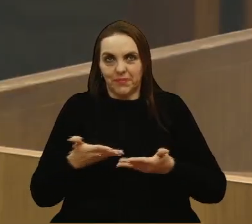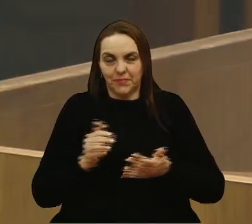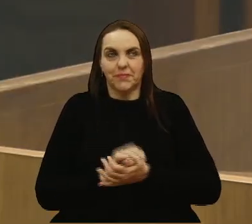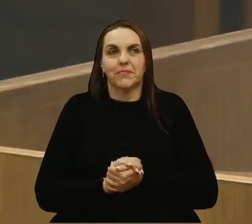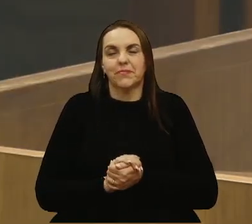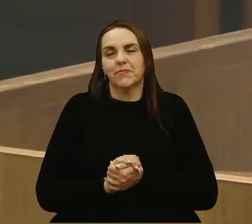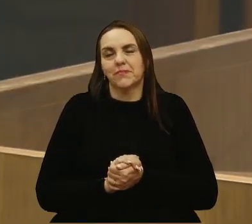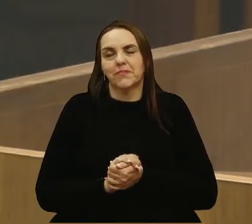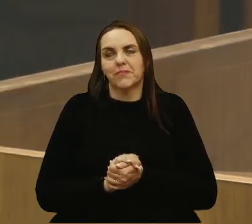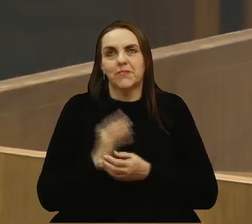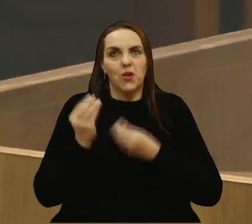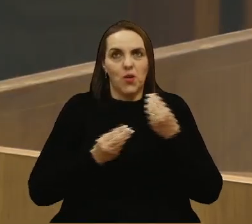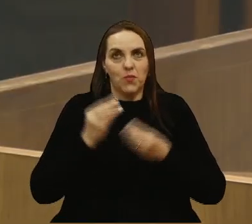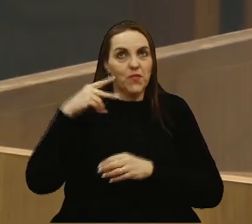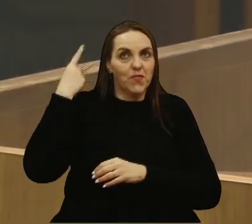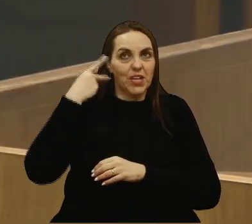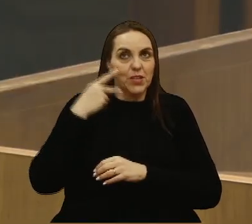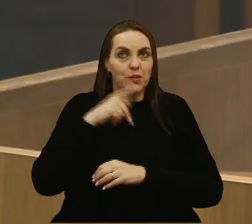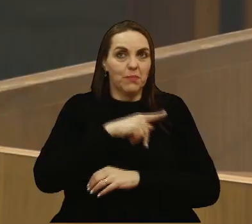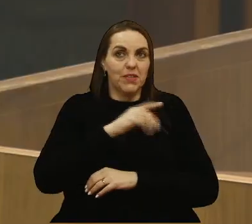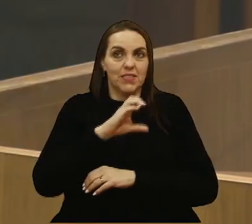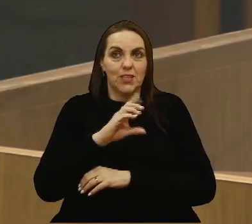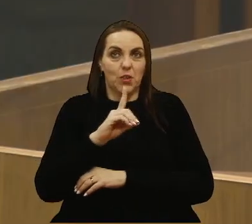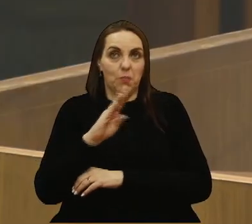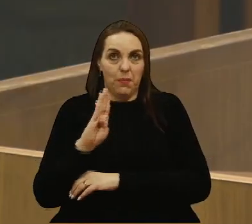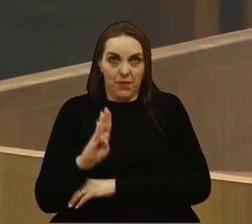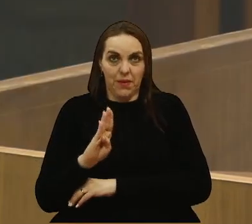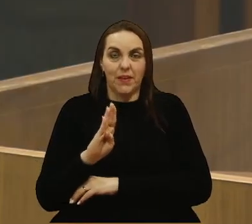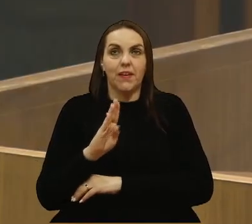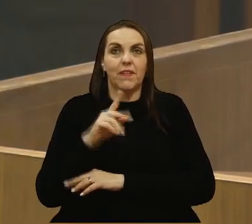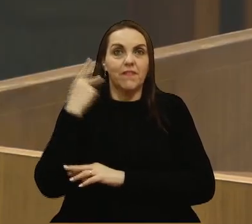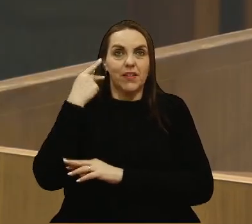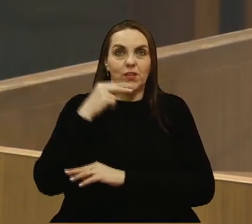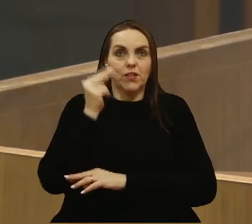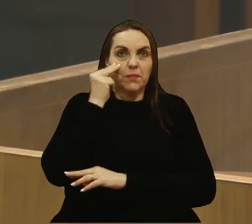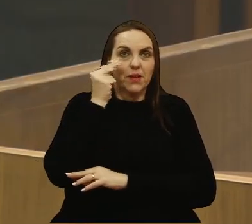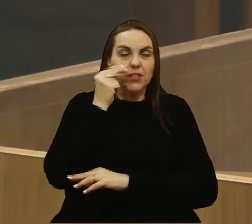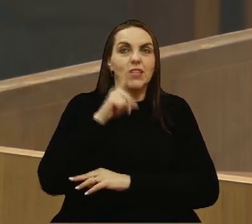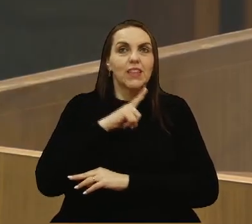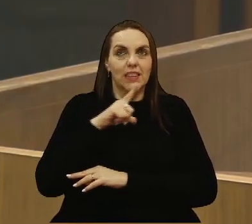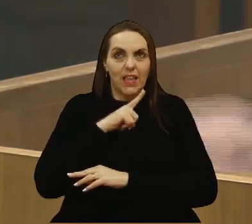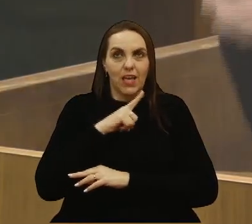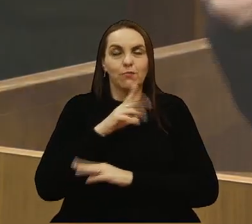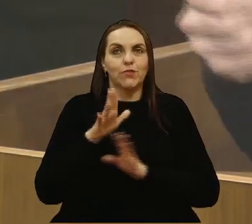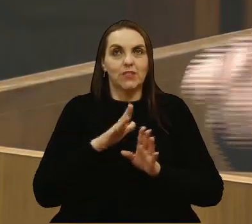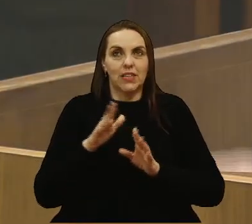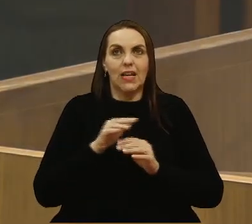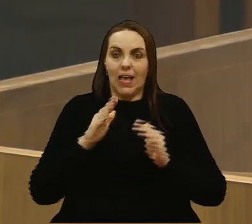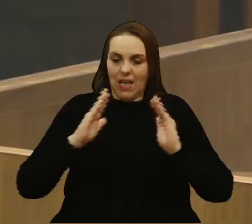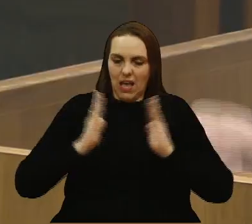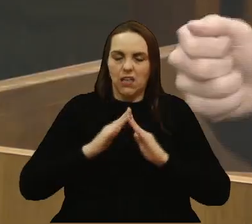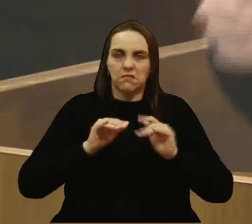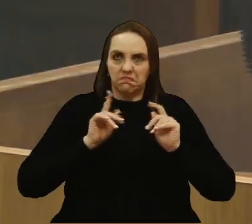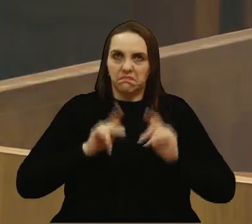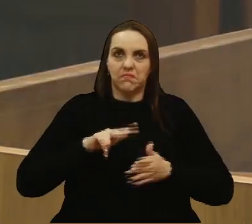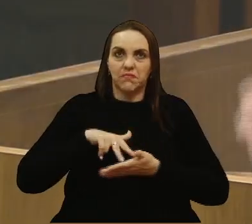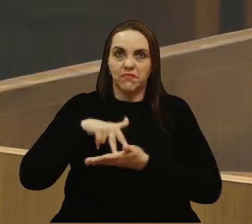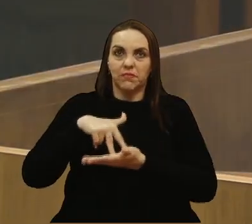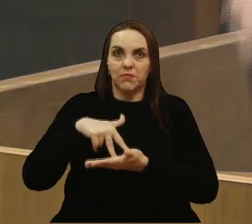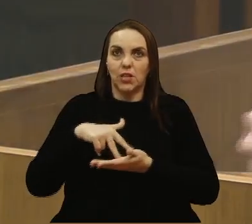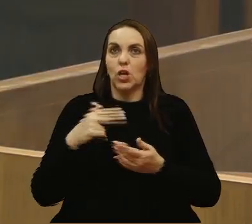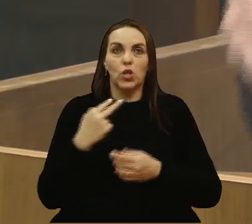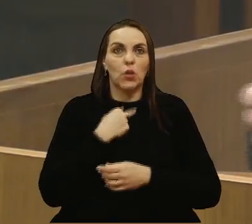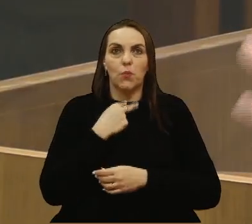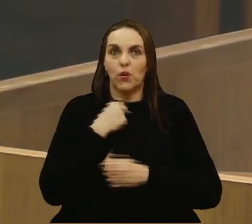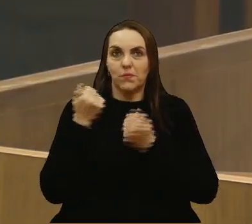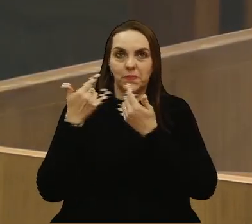Como vereadora do PCdoB, vereador Libardi, nós sempre temos posições aqui nessa casa firmes. E ninguém pode dizer que